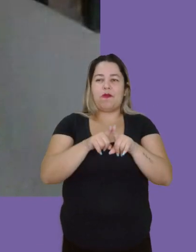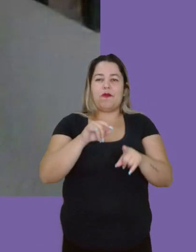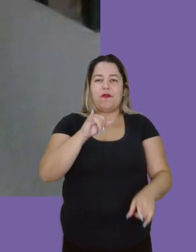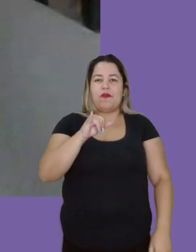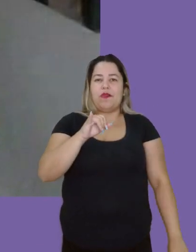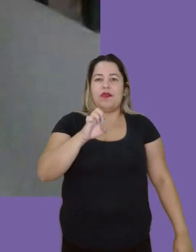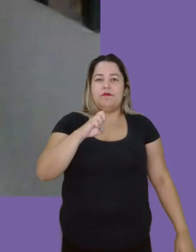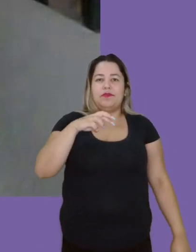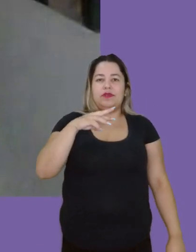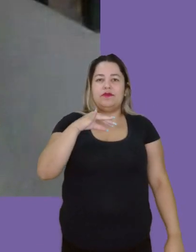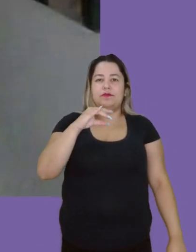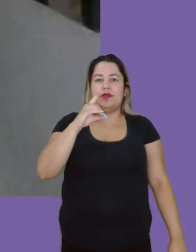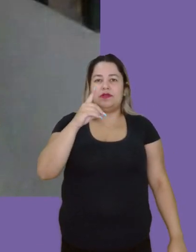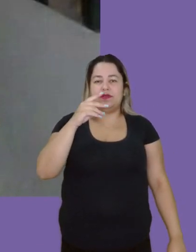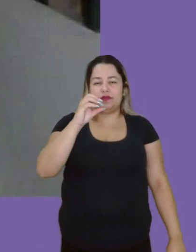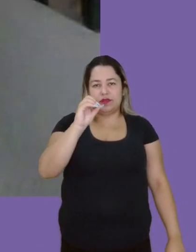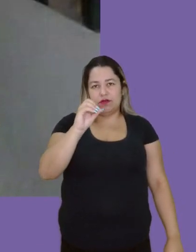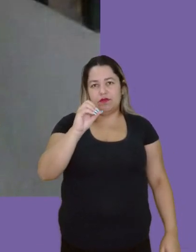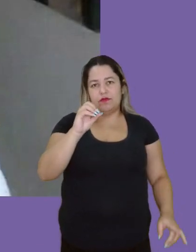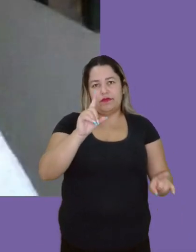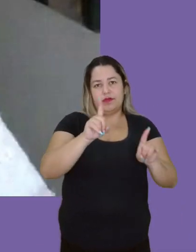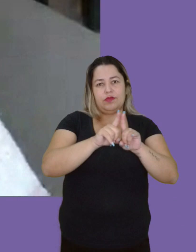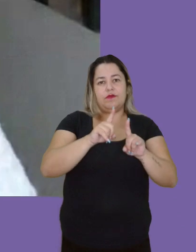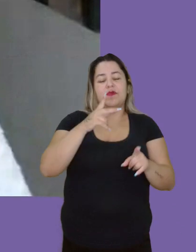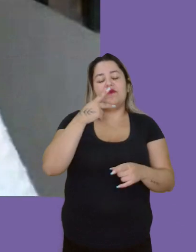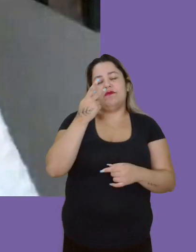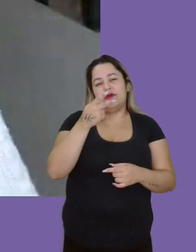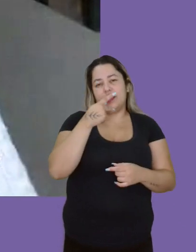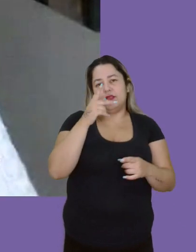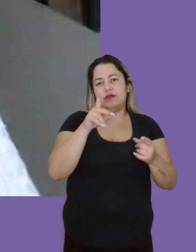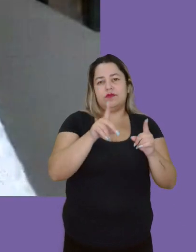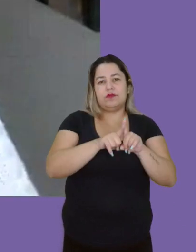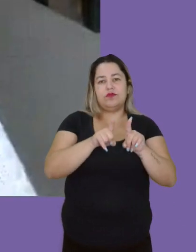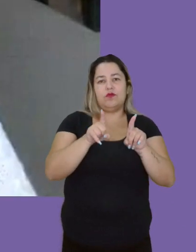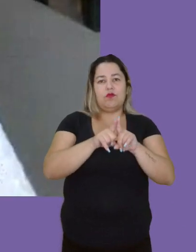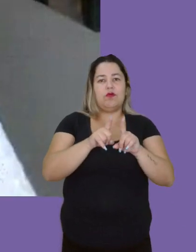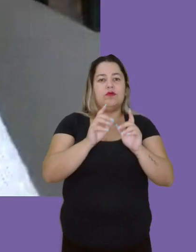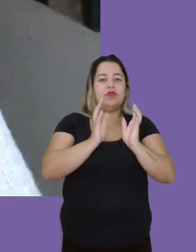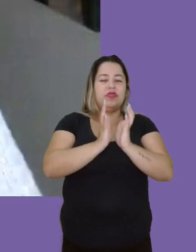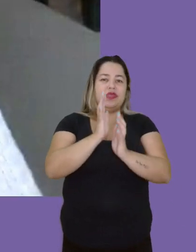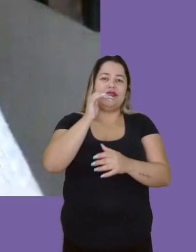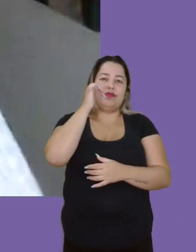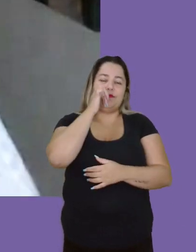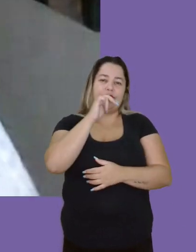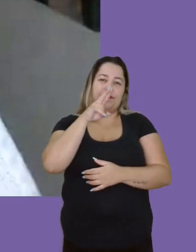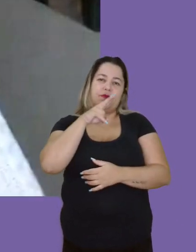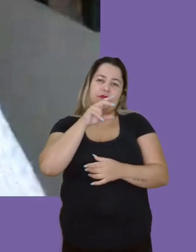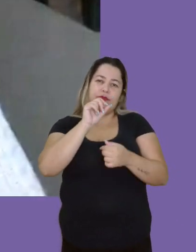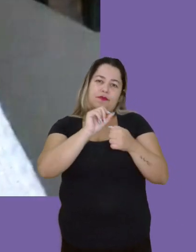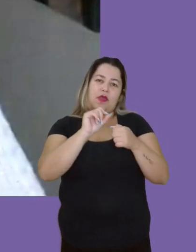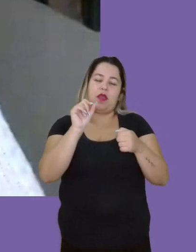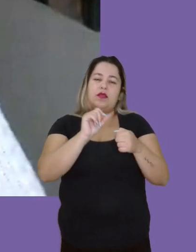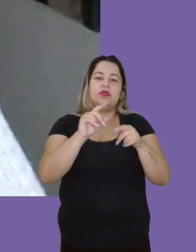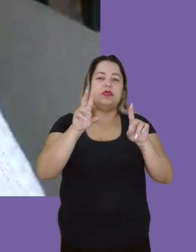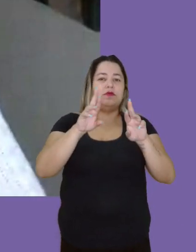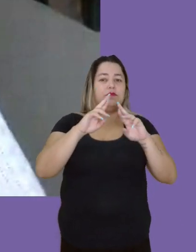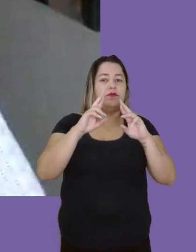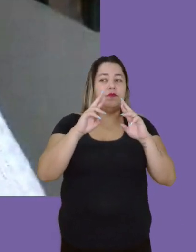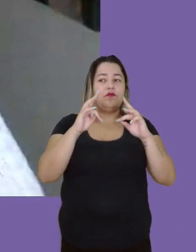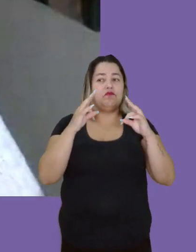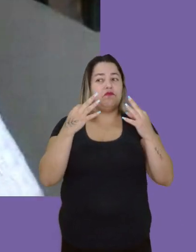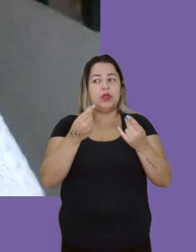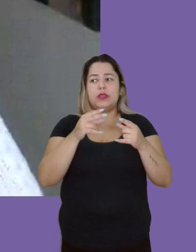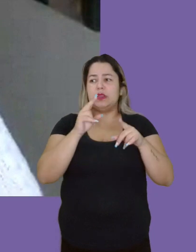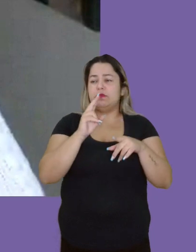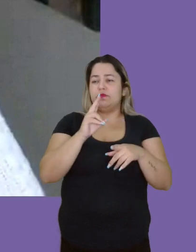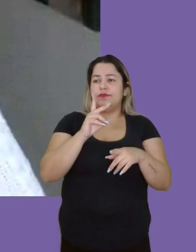mulheres conservadoras, que inclusive falam isso, né? Hoje tem um conjunto de mulheres aí que fazem congressos de mulheres conservadoras,